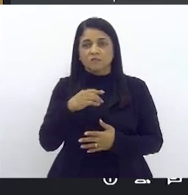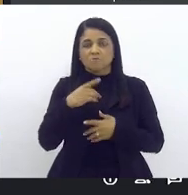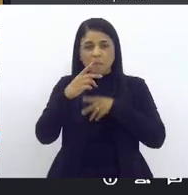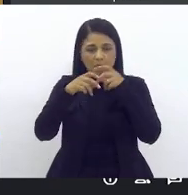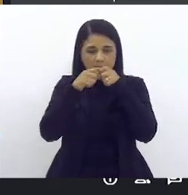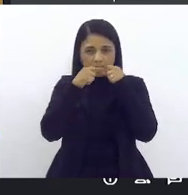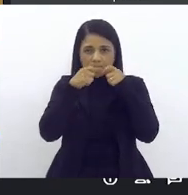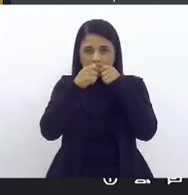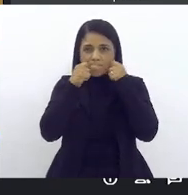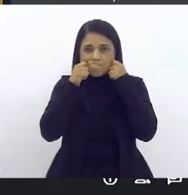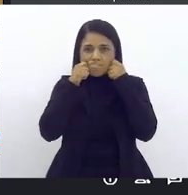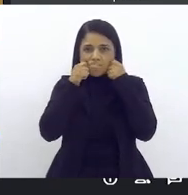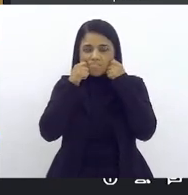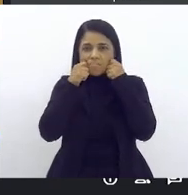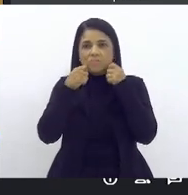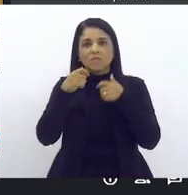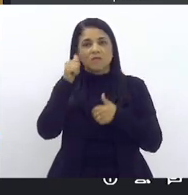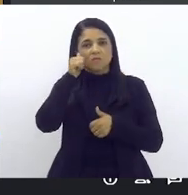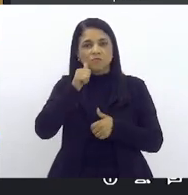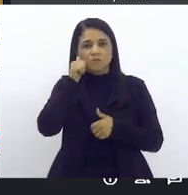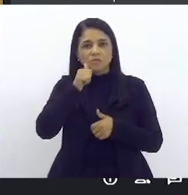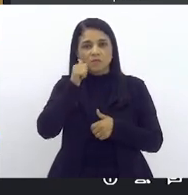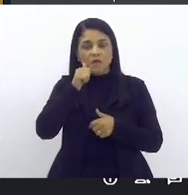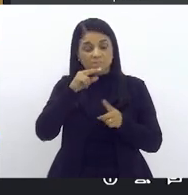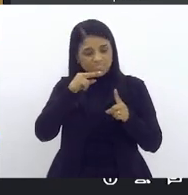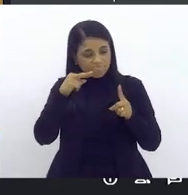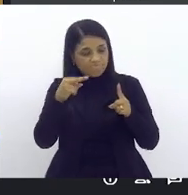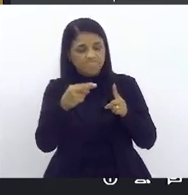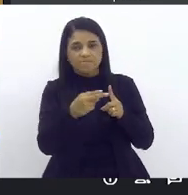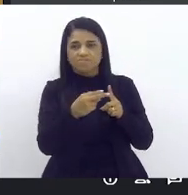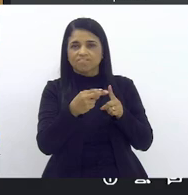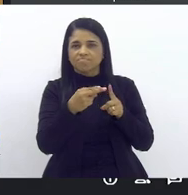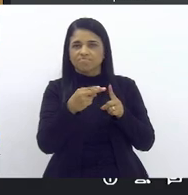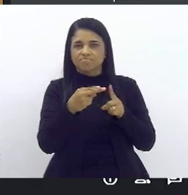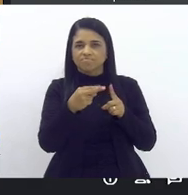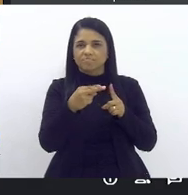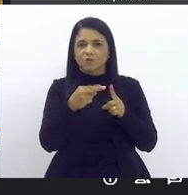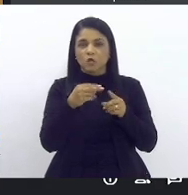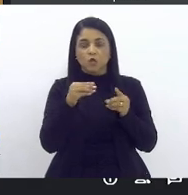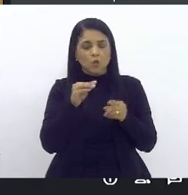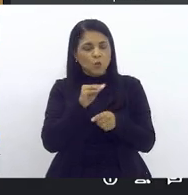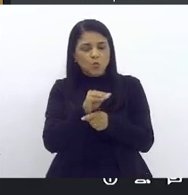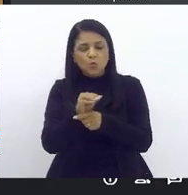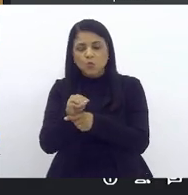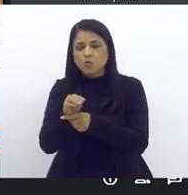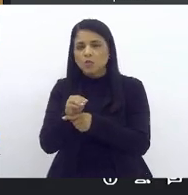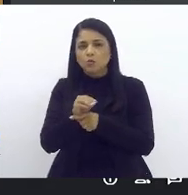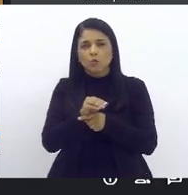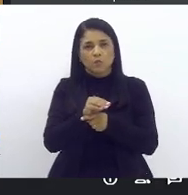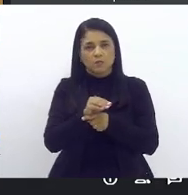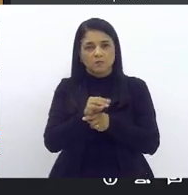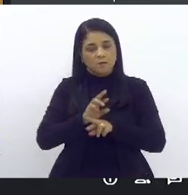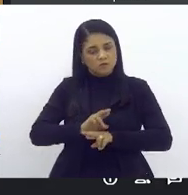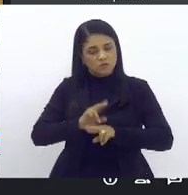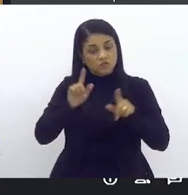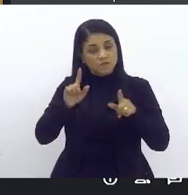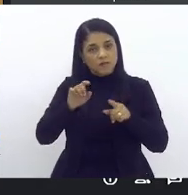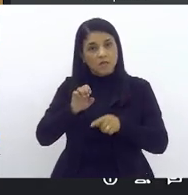amordaçadas, porque muitas mulheres são vistas como cuidadoras, sendo que são